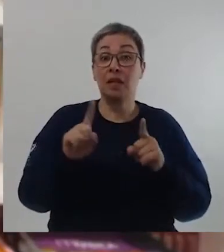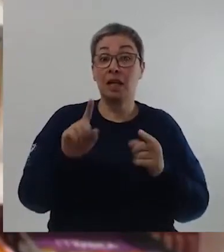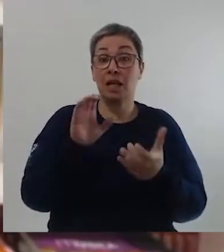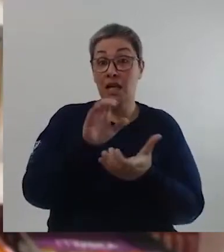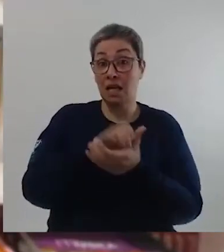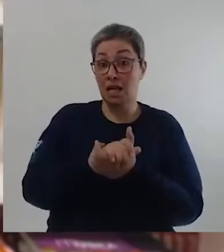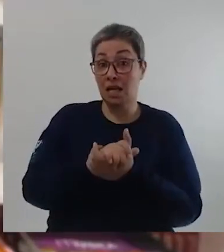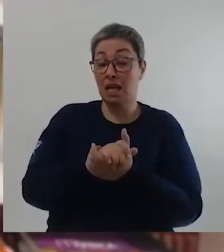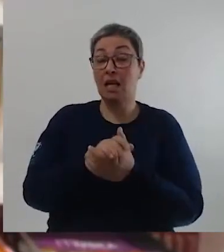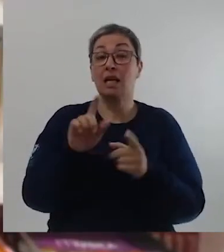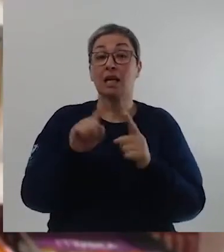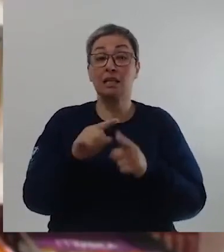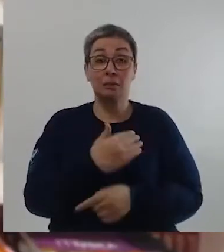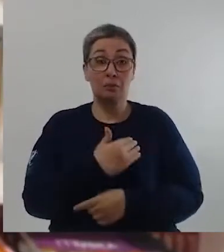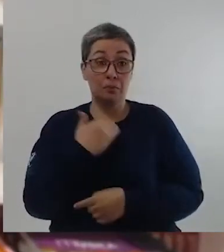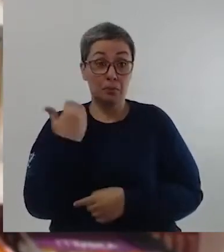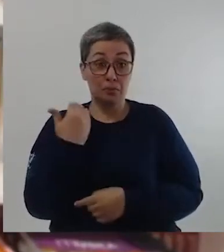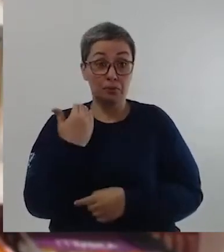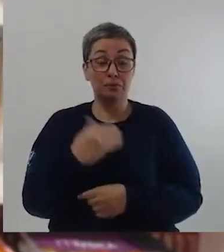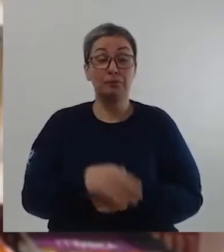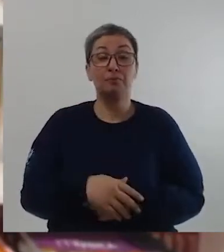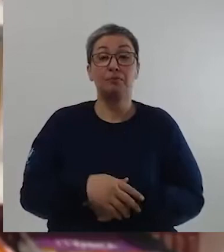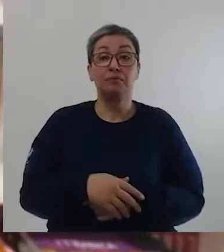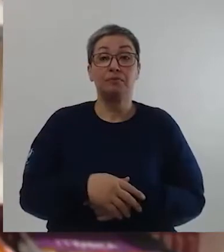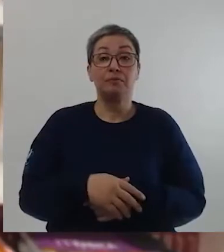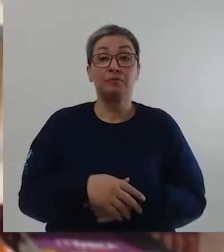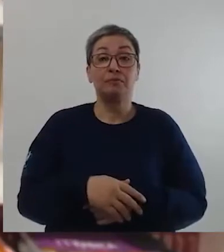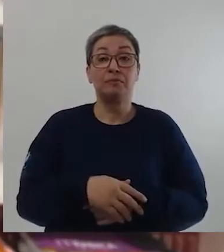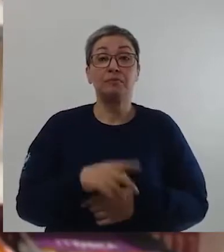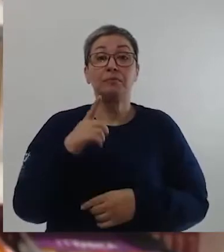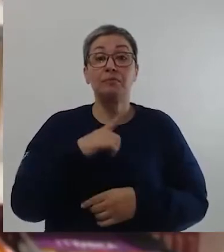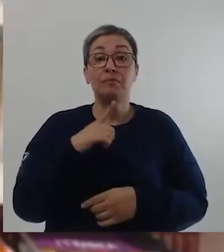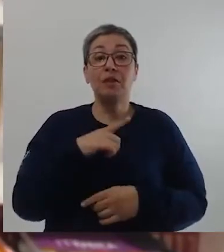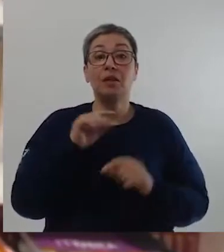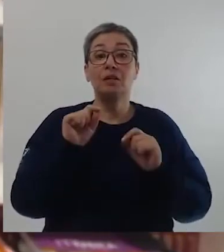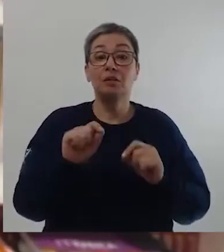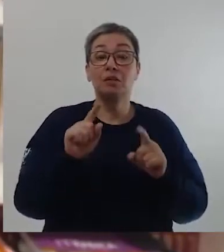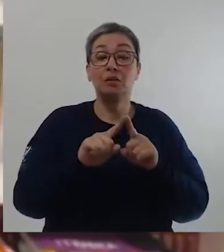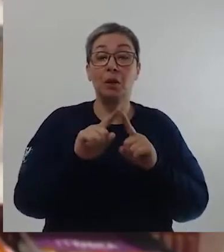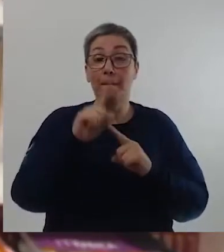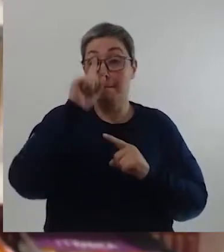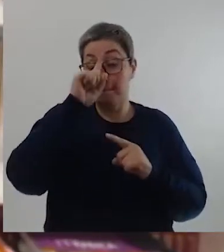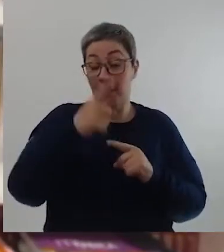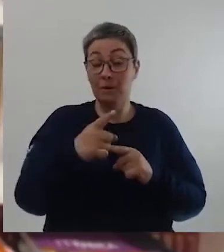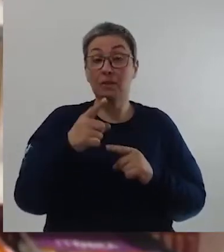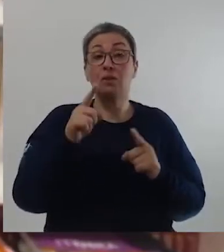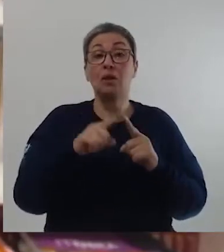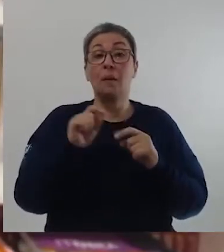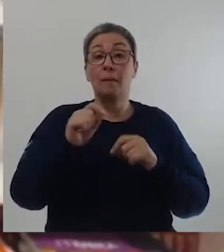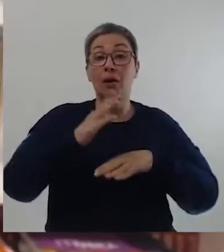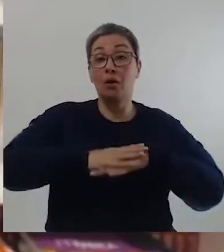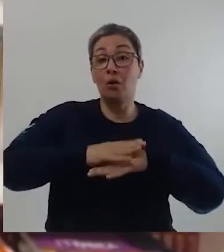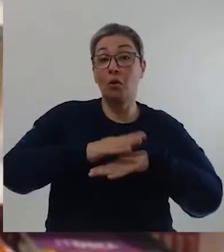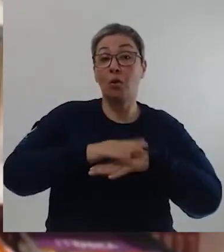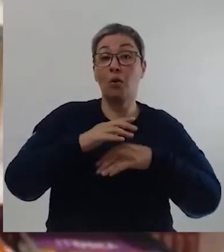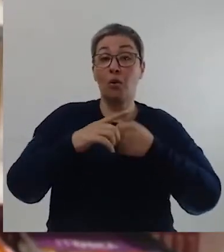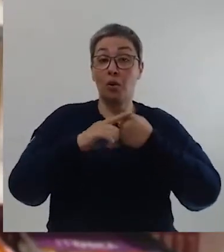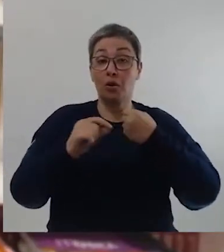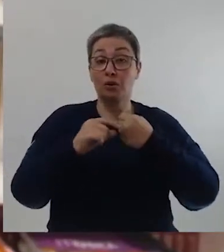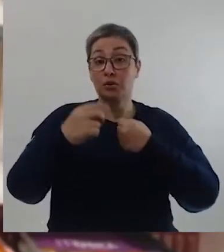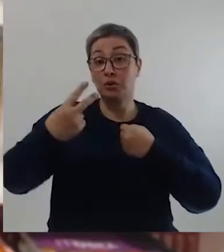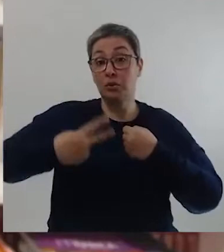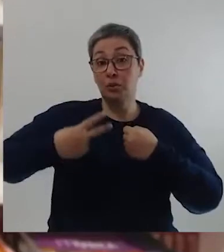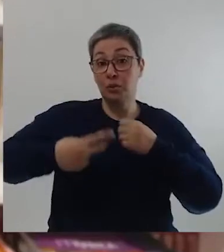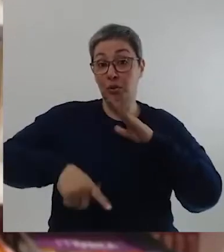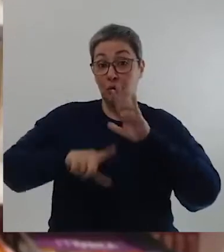casamentos e óbitos e por bem andar que para execução do